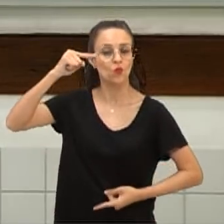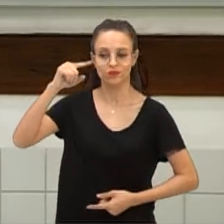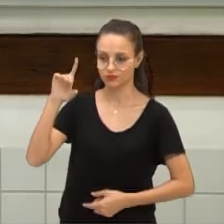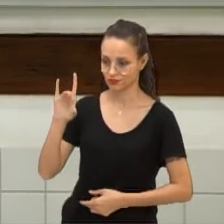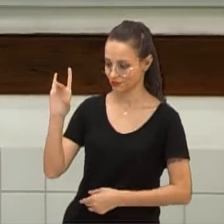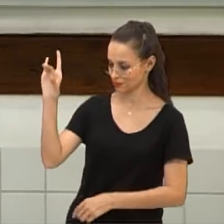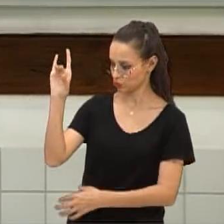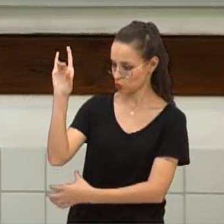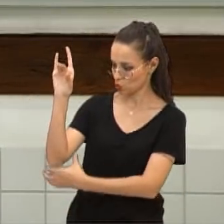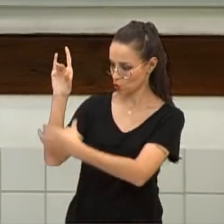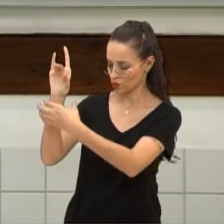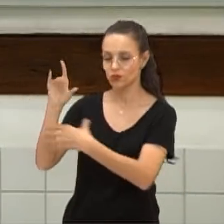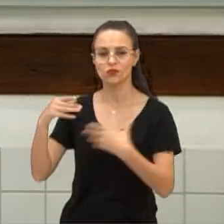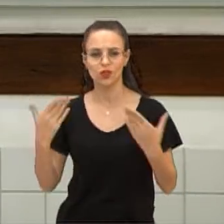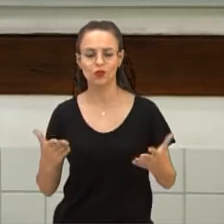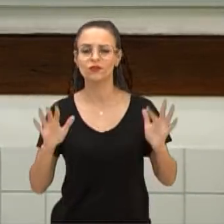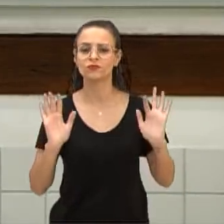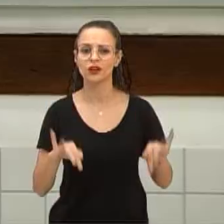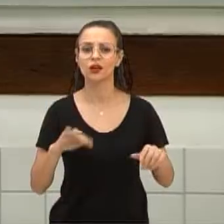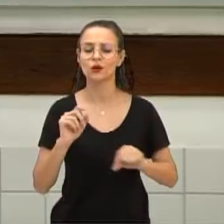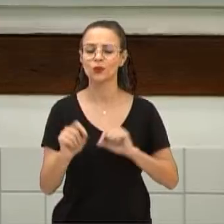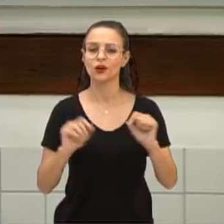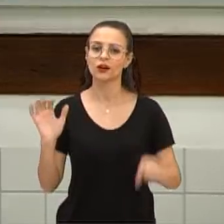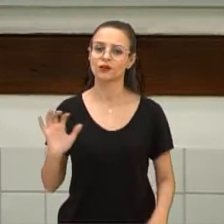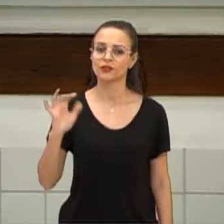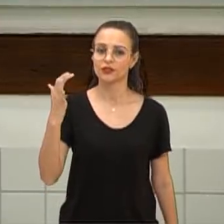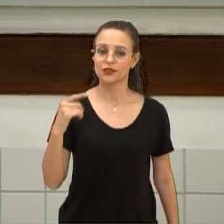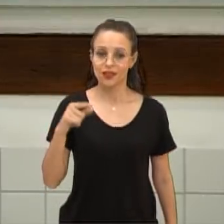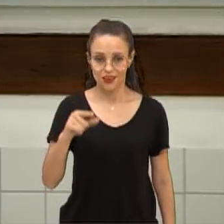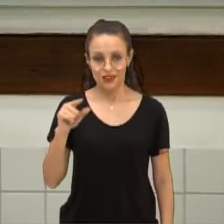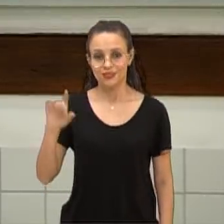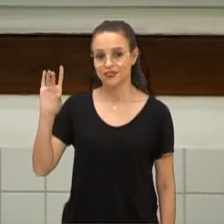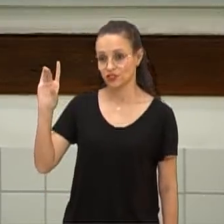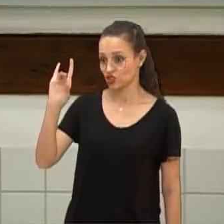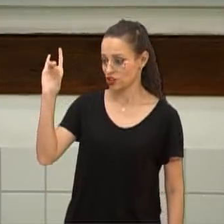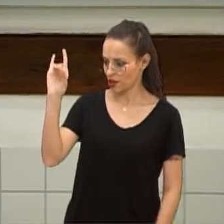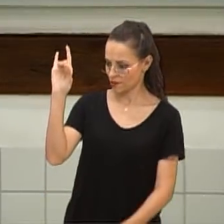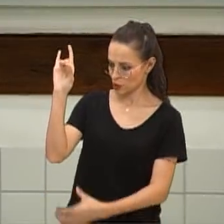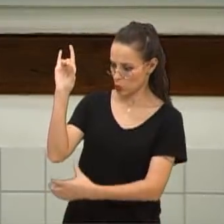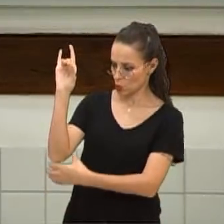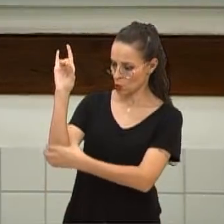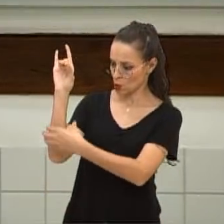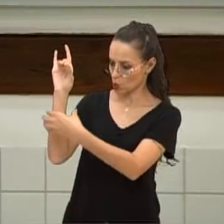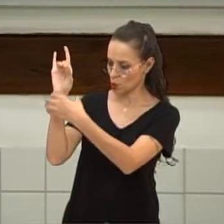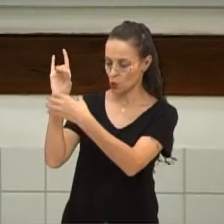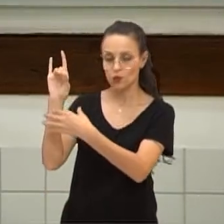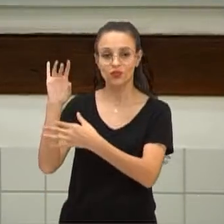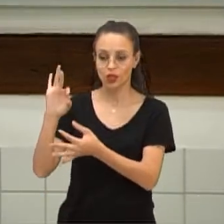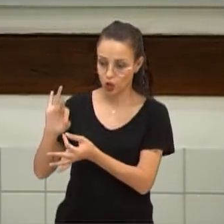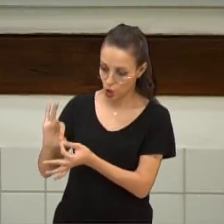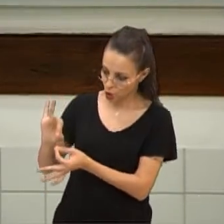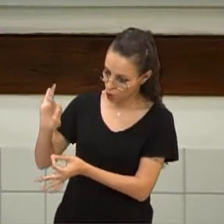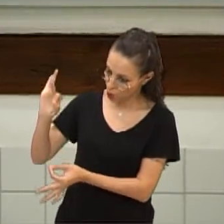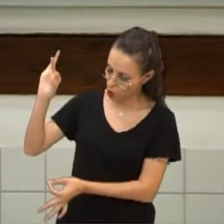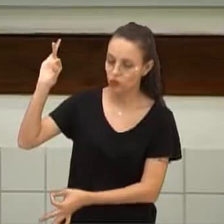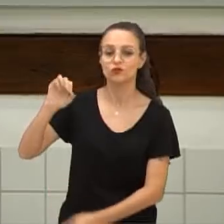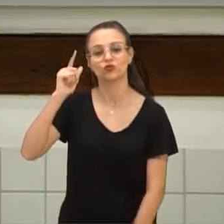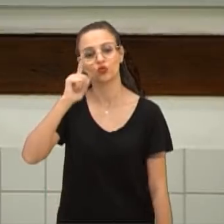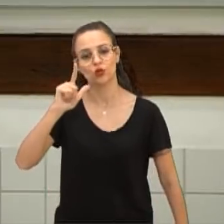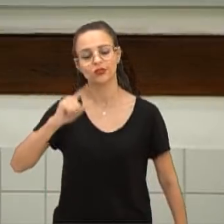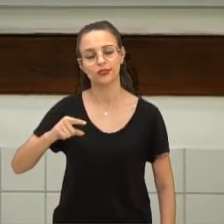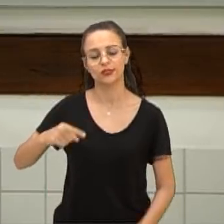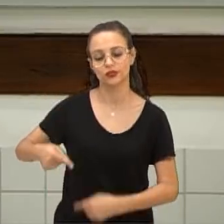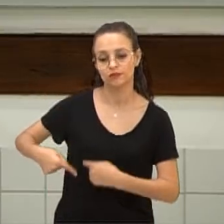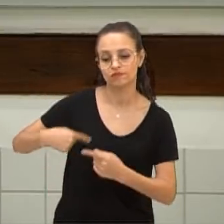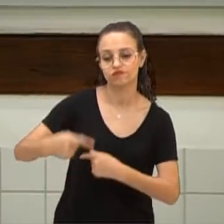no final aqui, o que acontece? Esse pescoço da girafa, que ficou longo, ela conseguiu